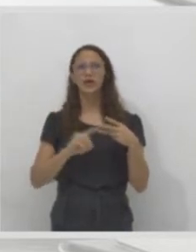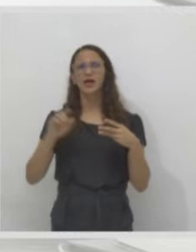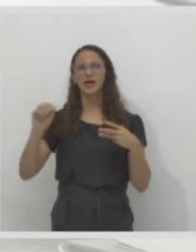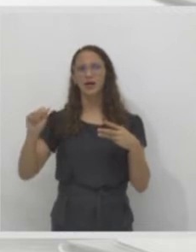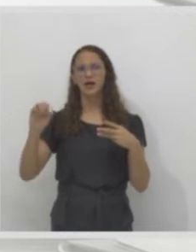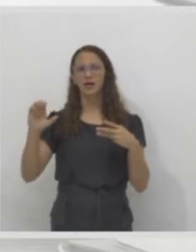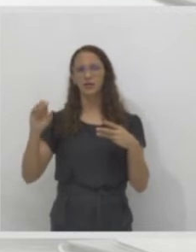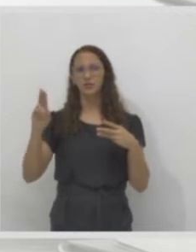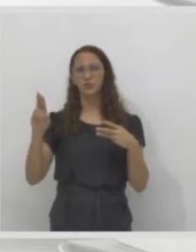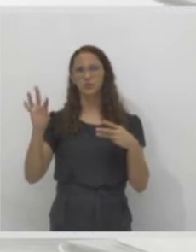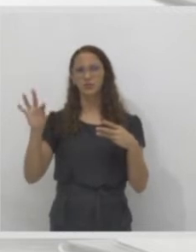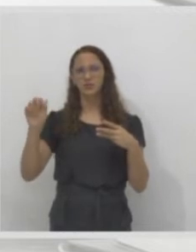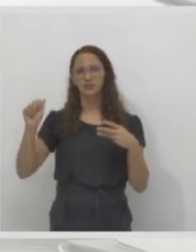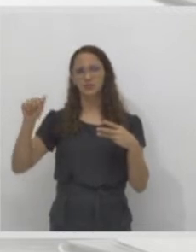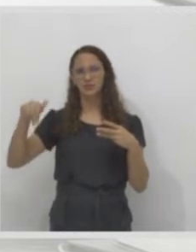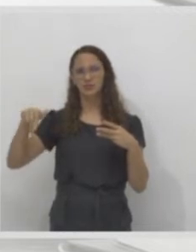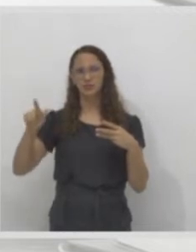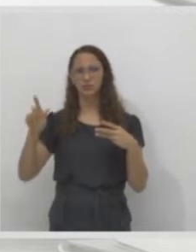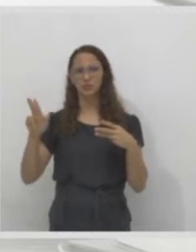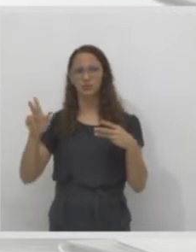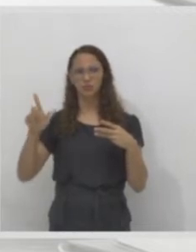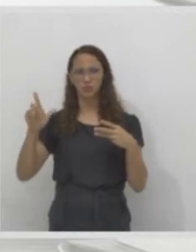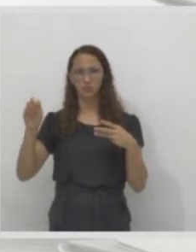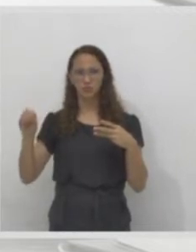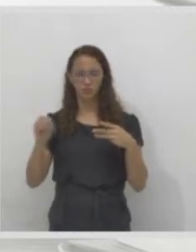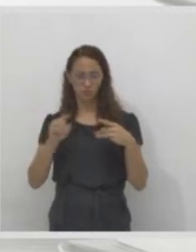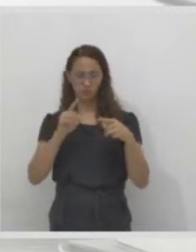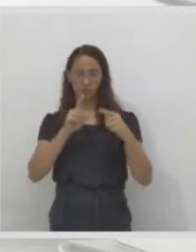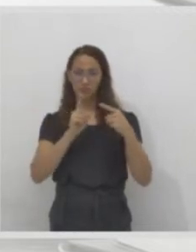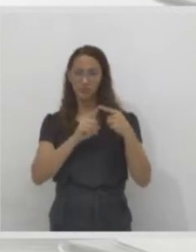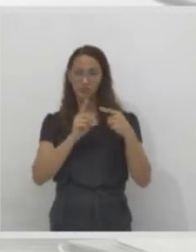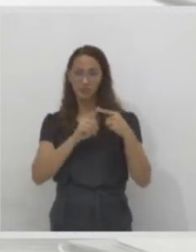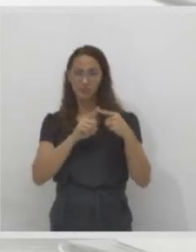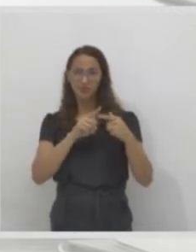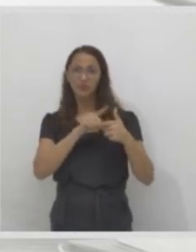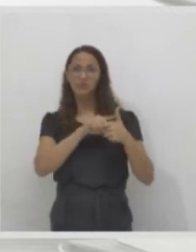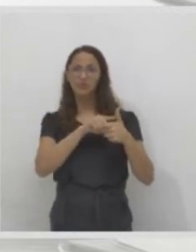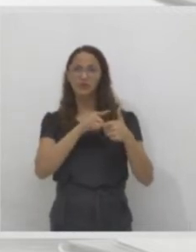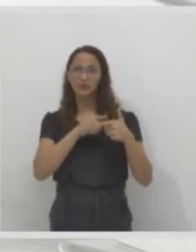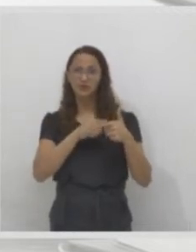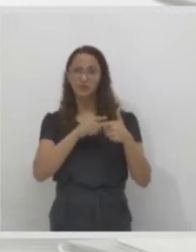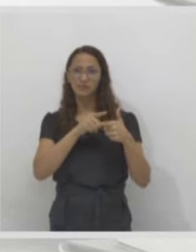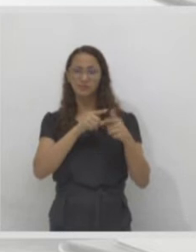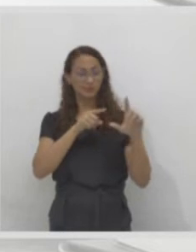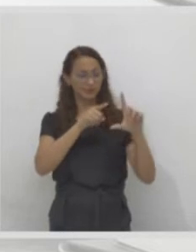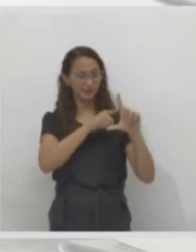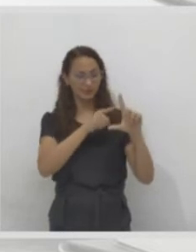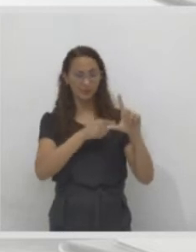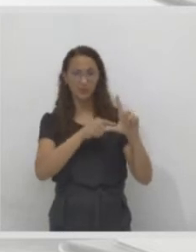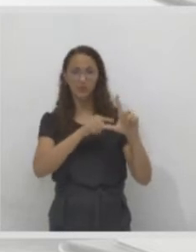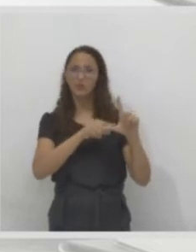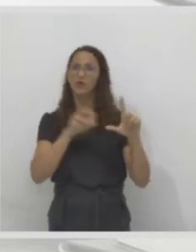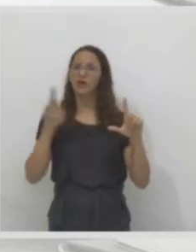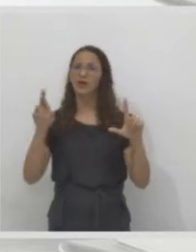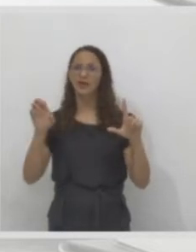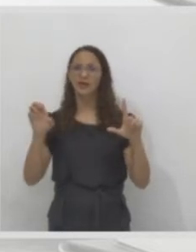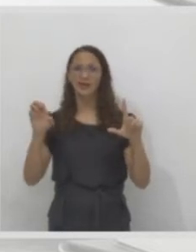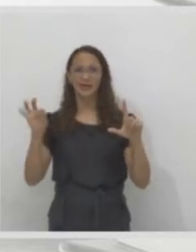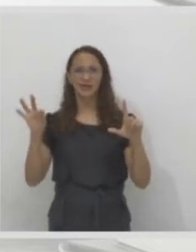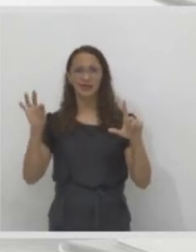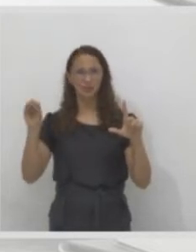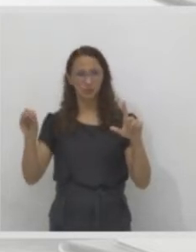reto, obtusângulo tem a ver com ângulo obtuso e acutângulo tem a ver com ângulo